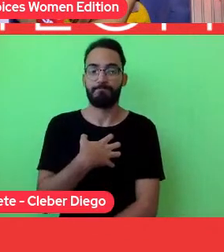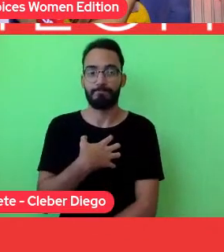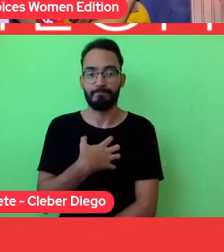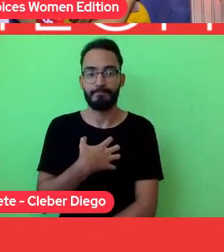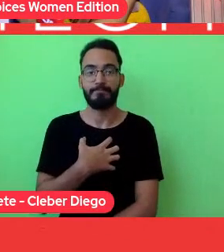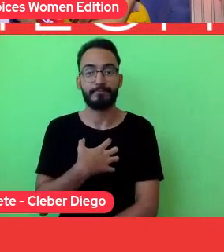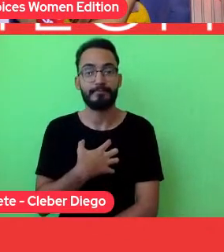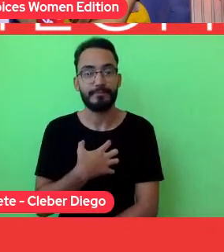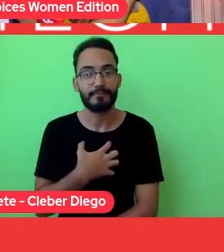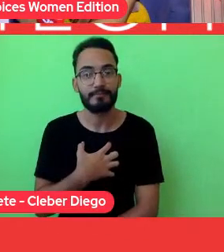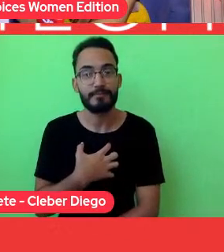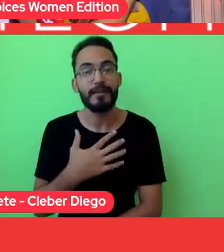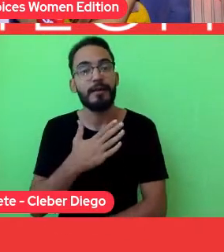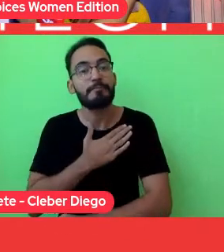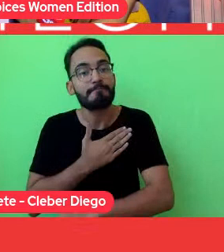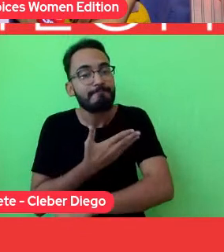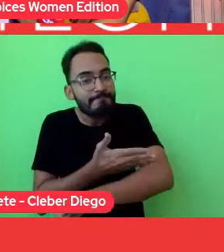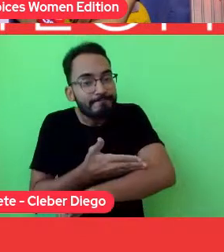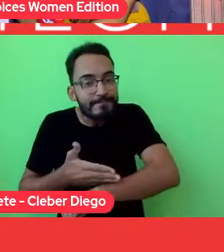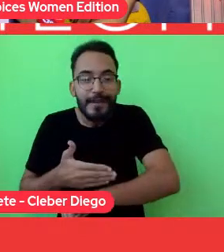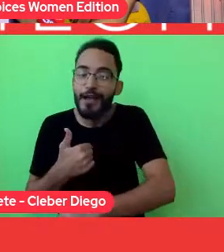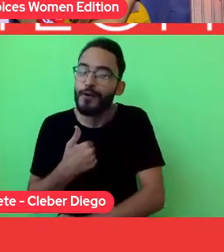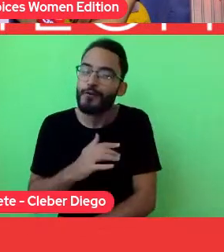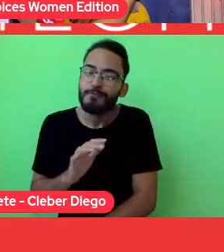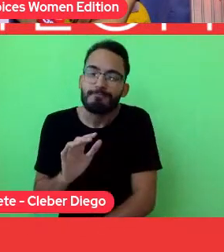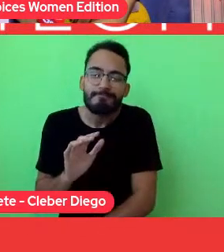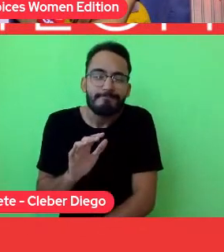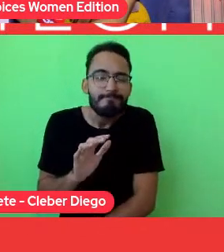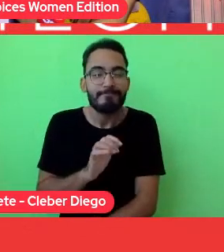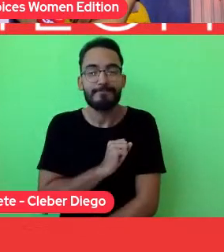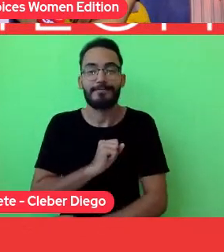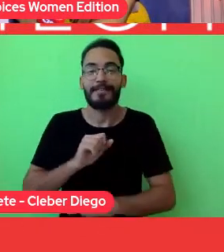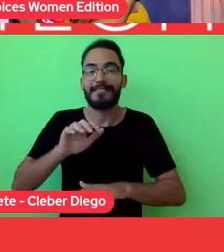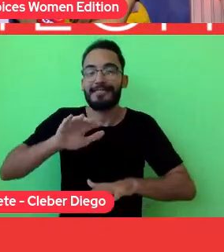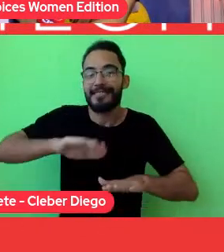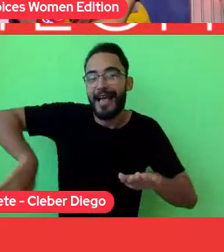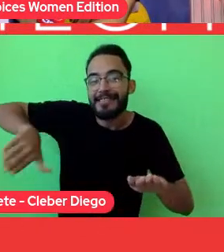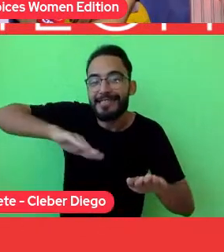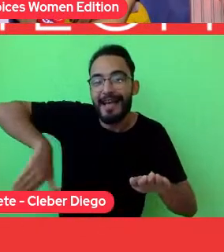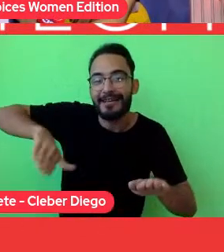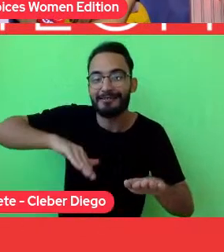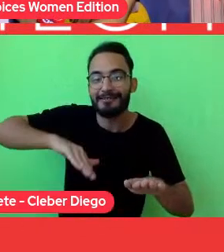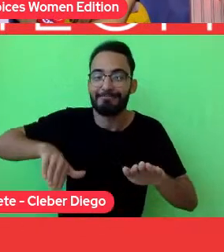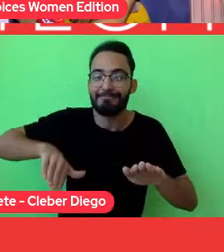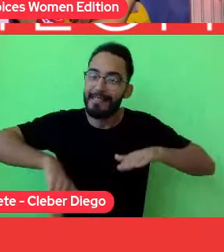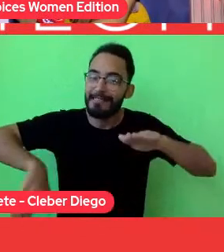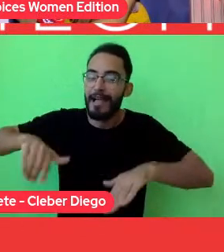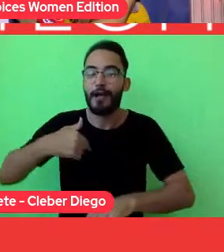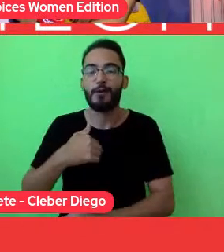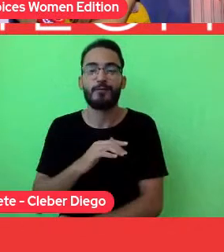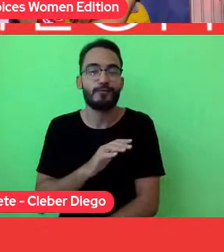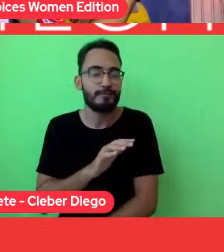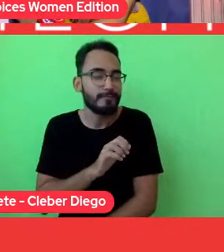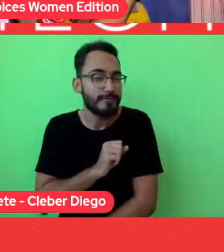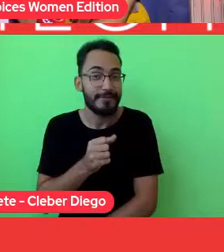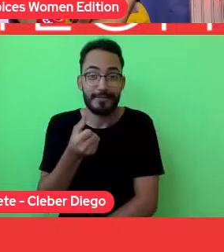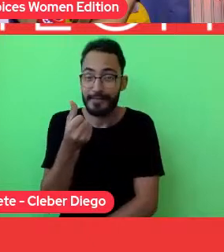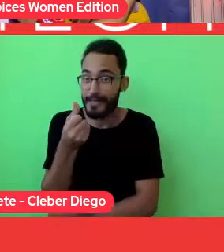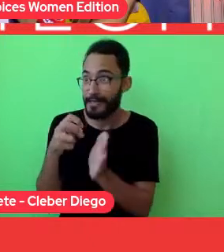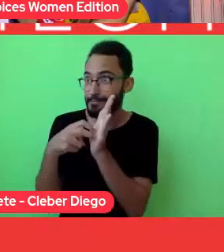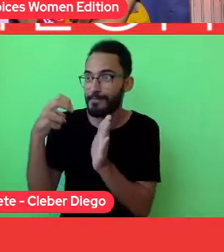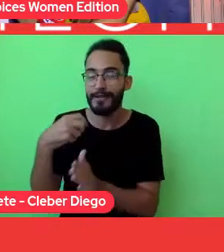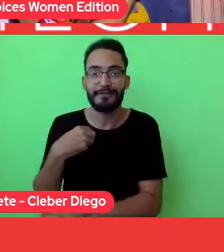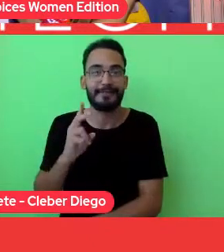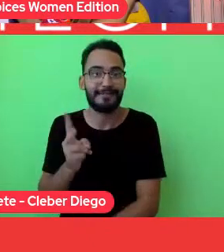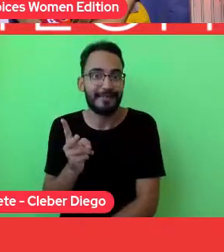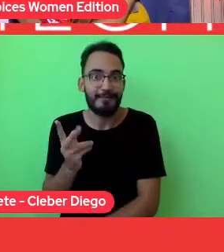E um hobby, eu amo nadar, faço natação há mais de 16 anos também, estou sempre firme, às 6 da manhã na piscina, hoje já